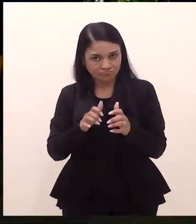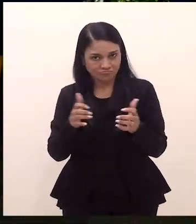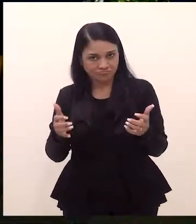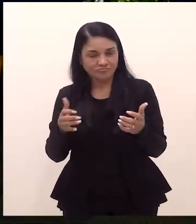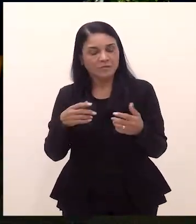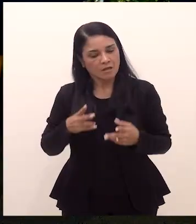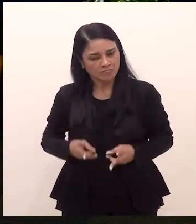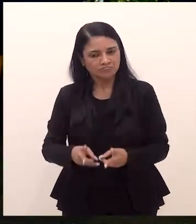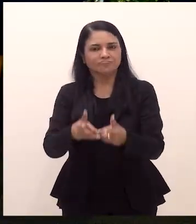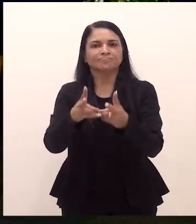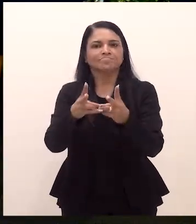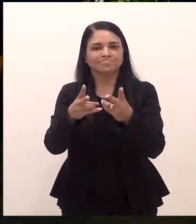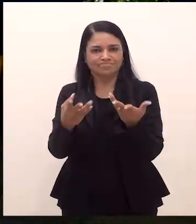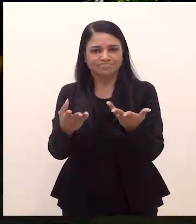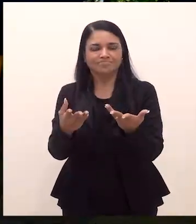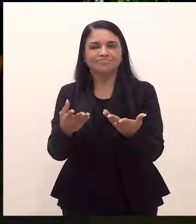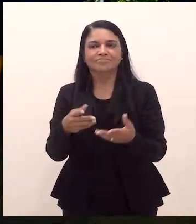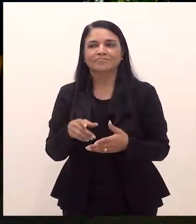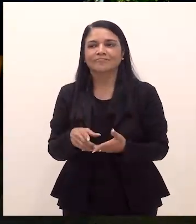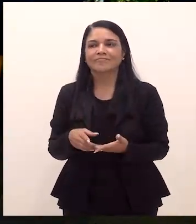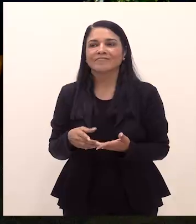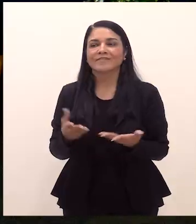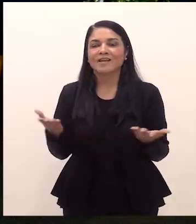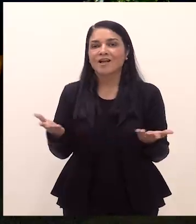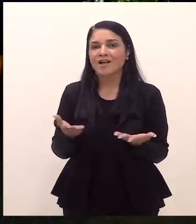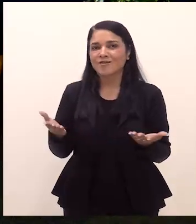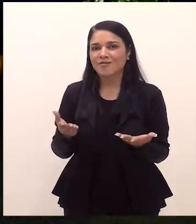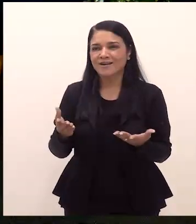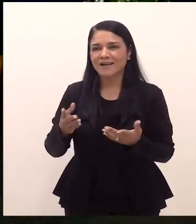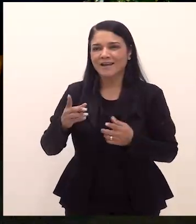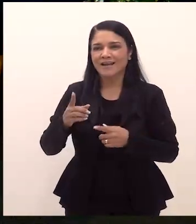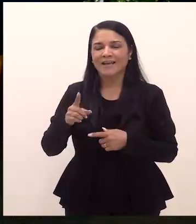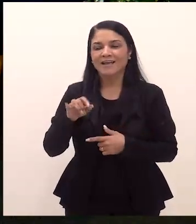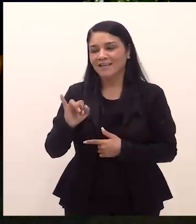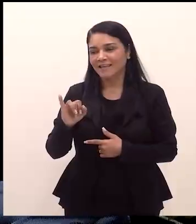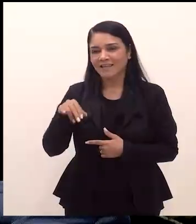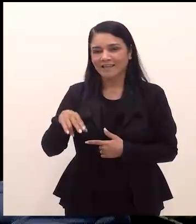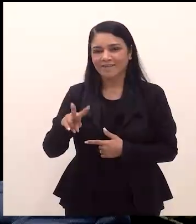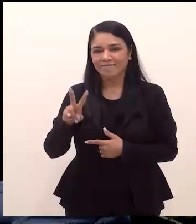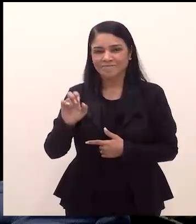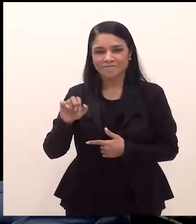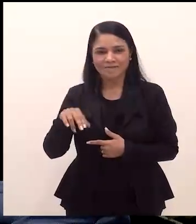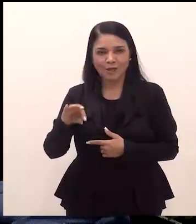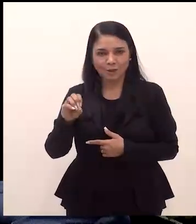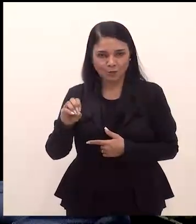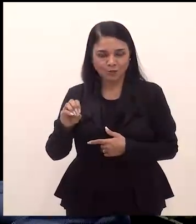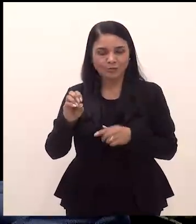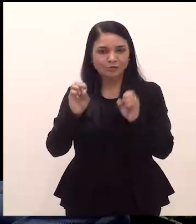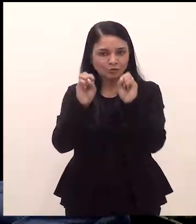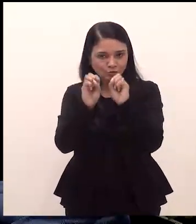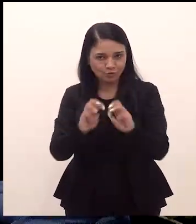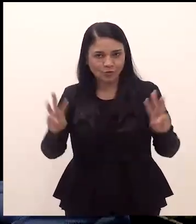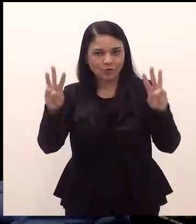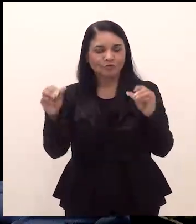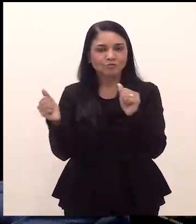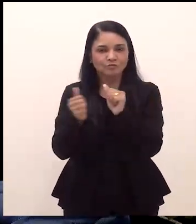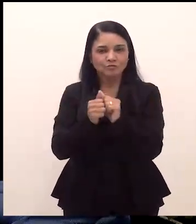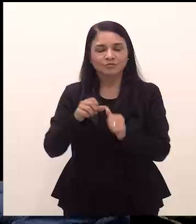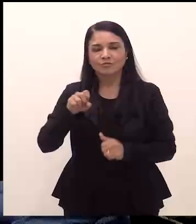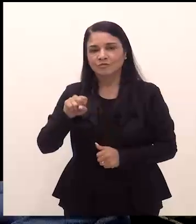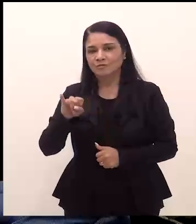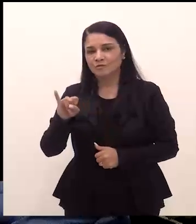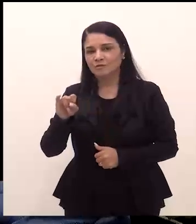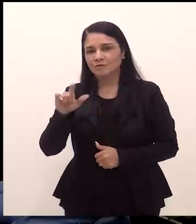que ir com aquilo até o fim, né? Com certeza. E agora vamos falar de Inventos, que é o seu próximo show ao lado